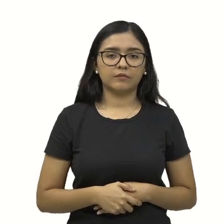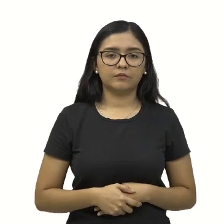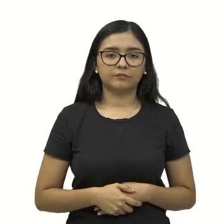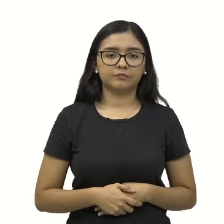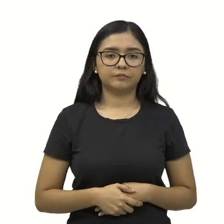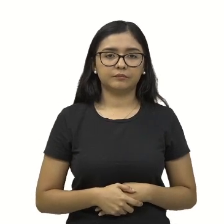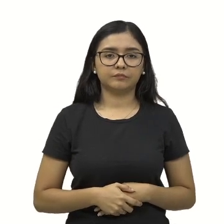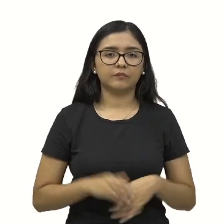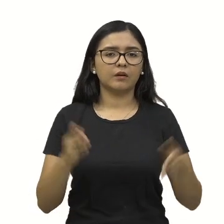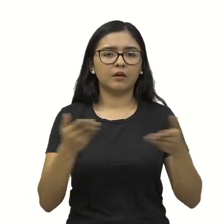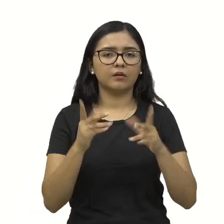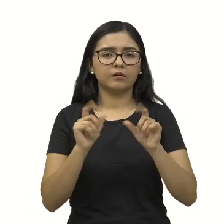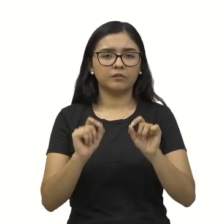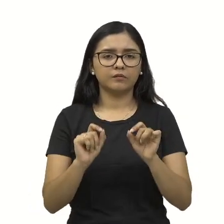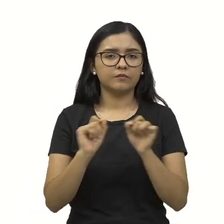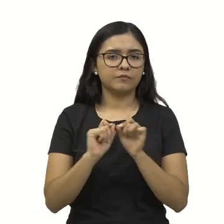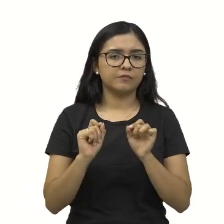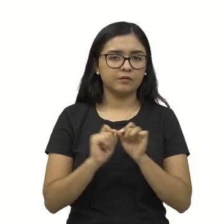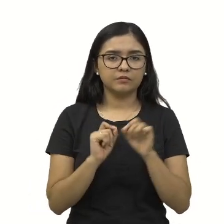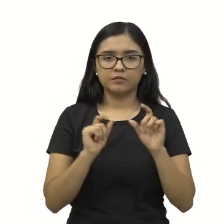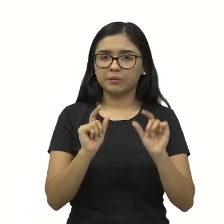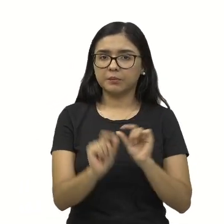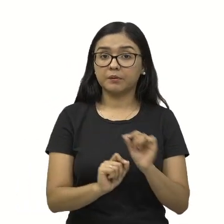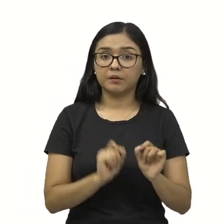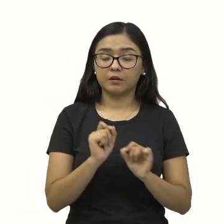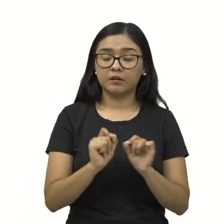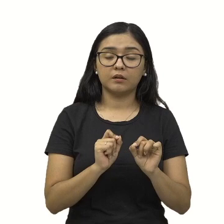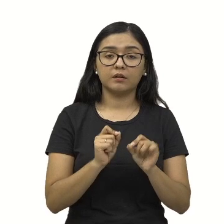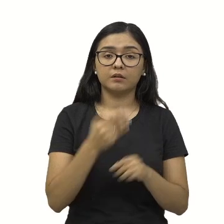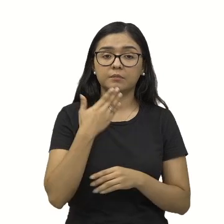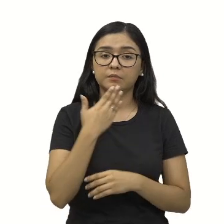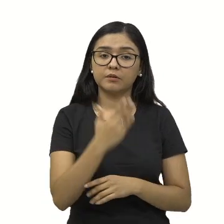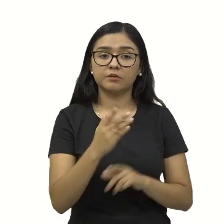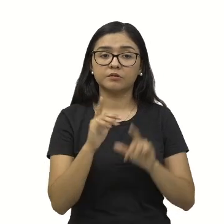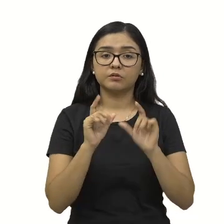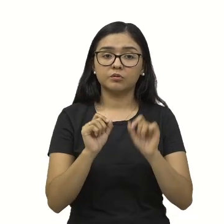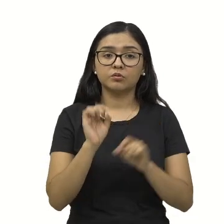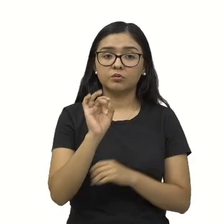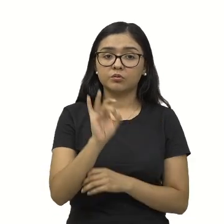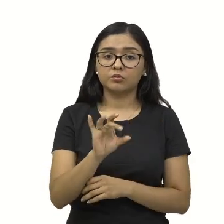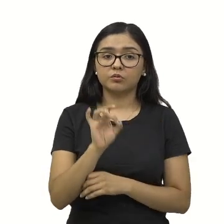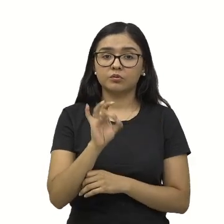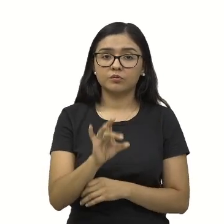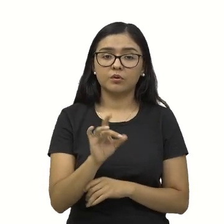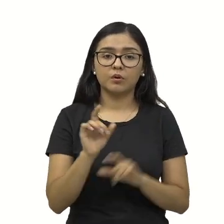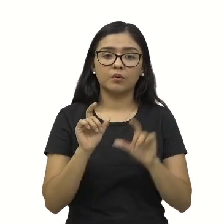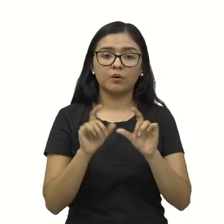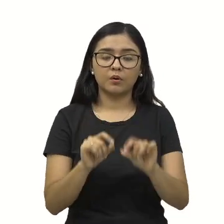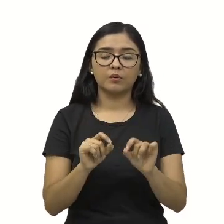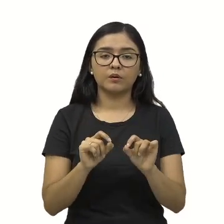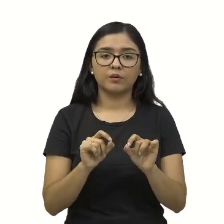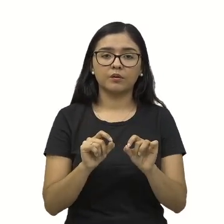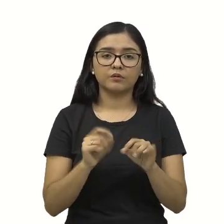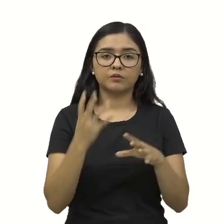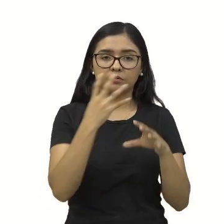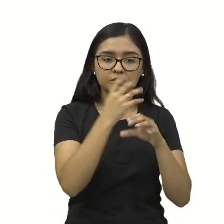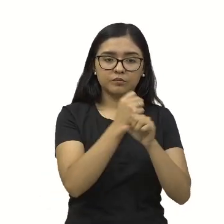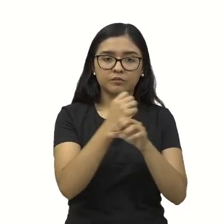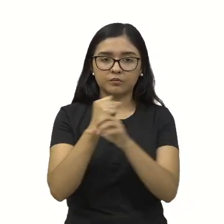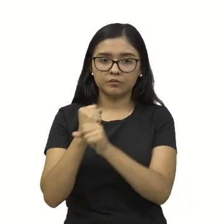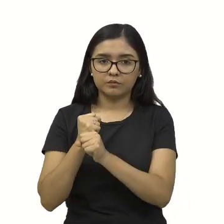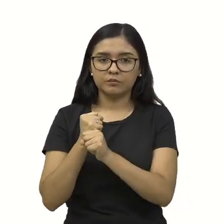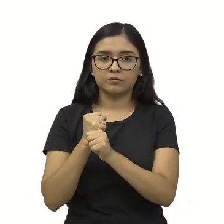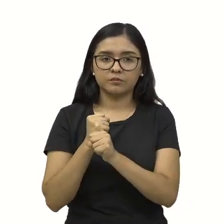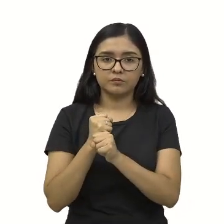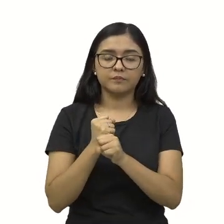o que nós vamos fazer? Ó? Ele quer que a gente some, né, esse primeiro bloco